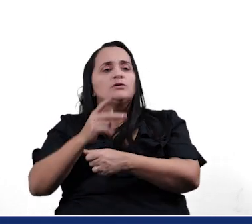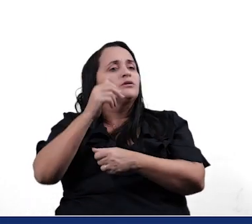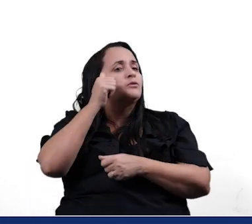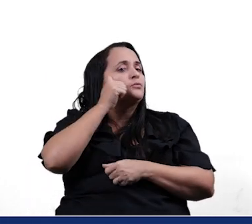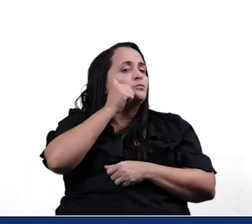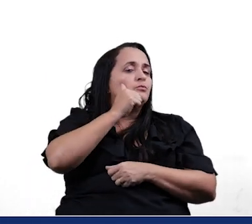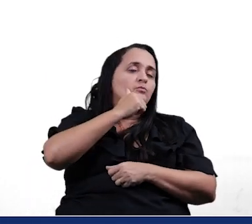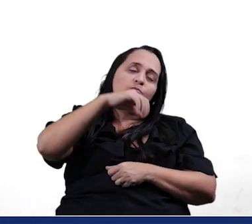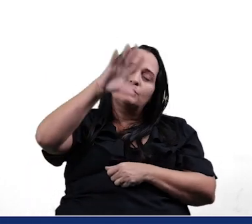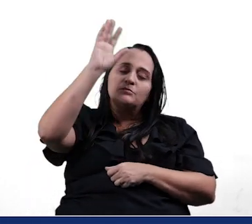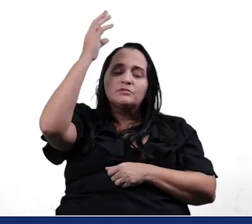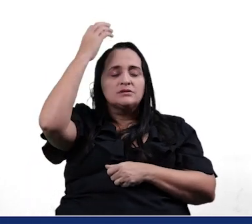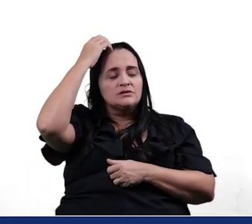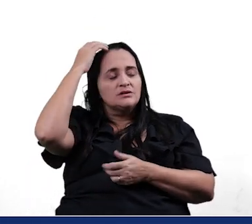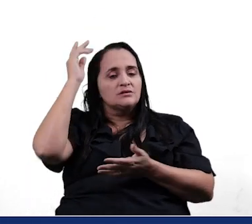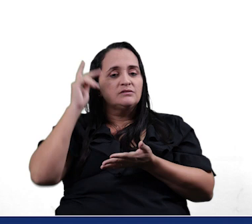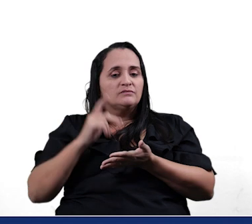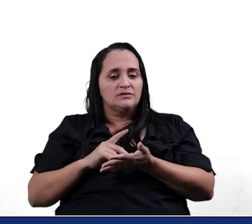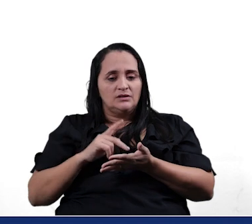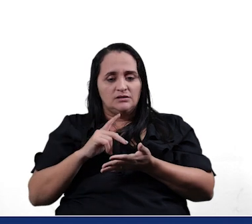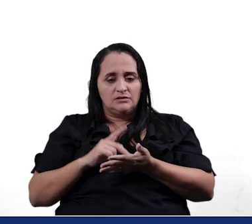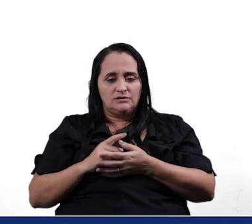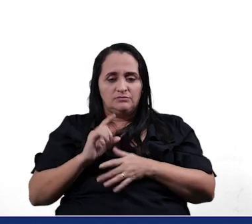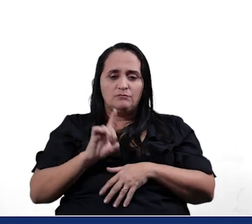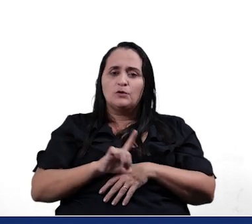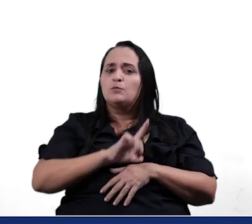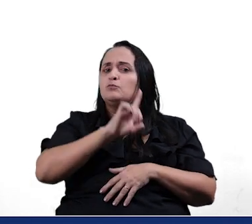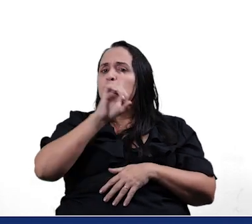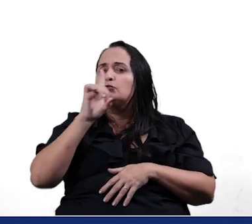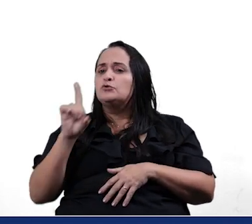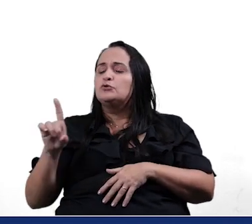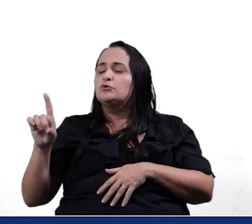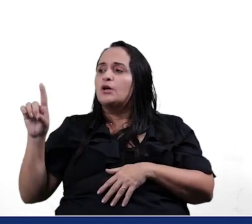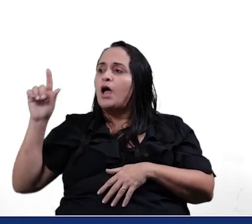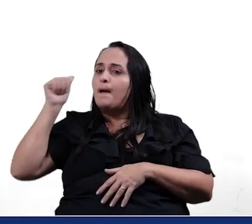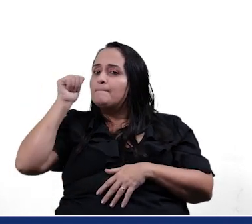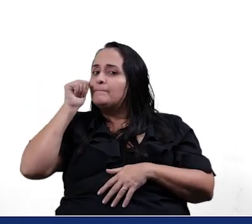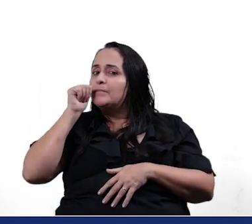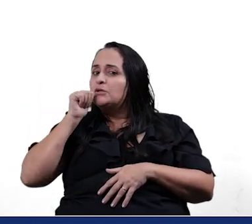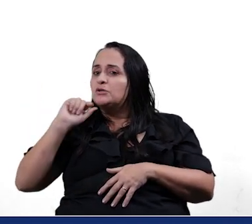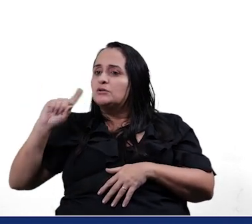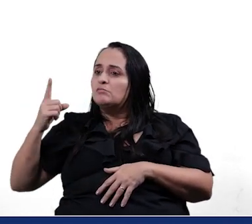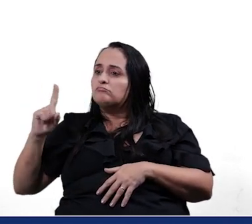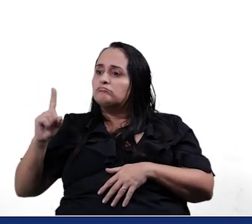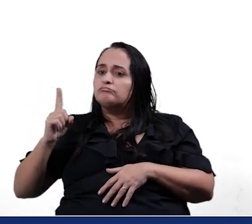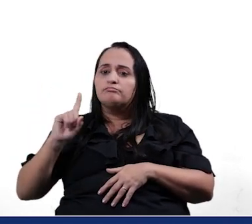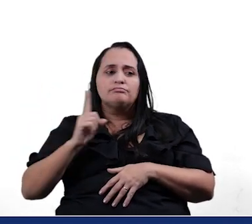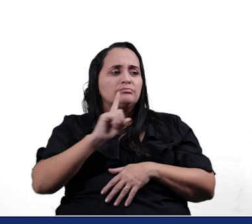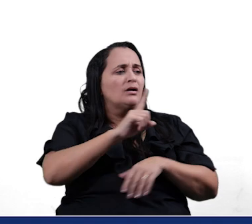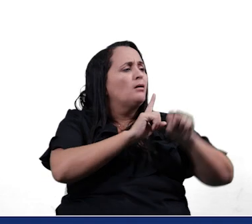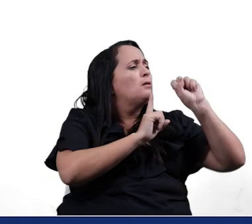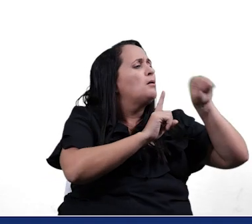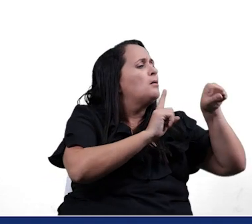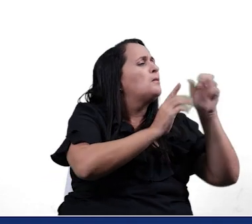uma princesa pede abrigo, no seu castelo. A rainha, que era mãe do príncipe, resolve fazer